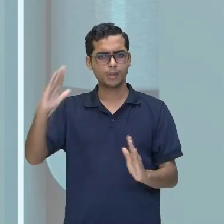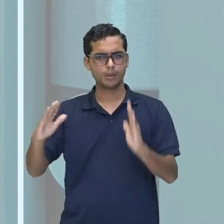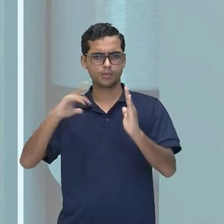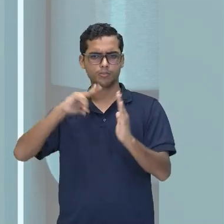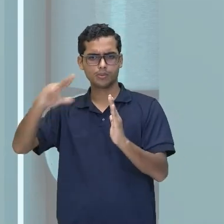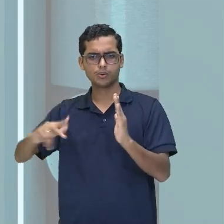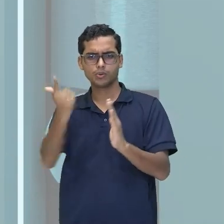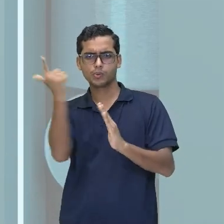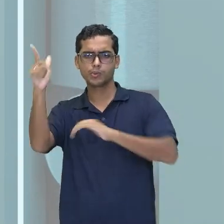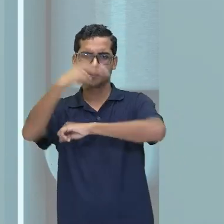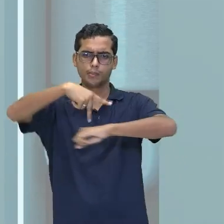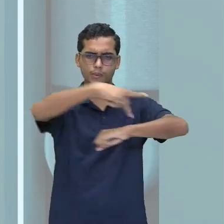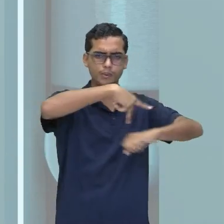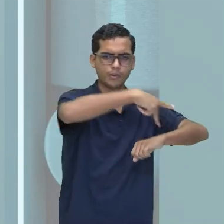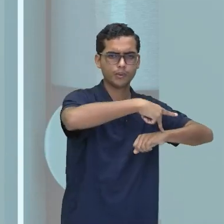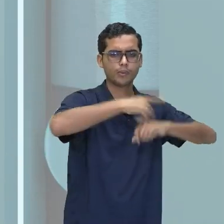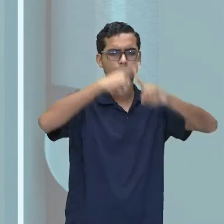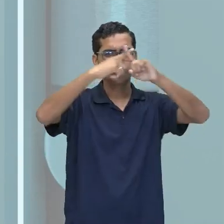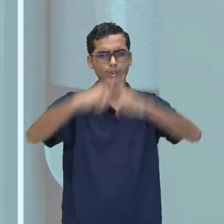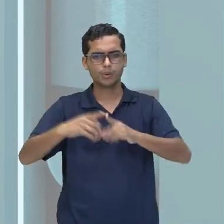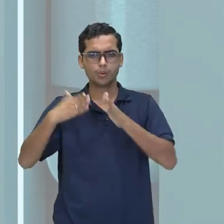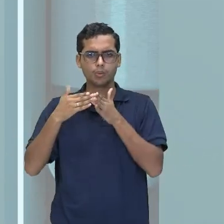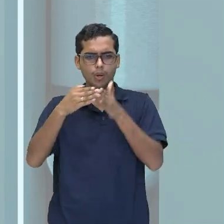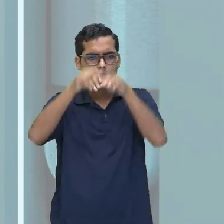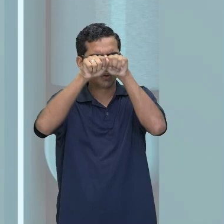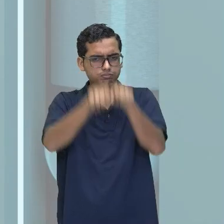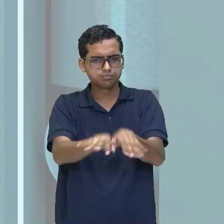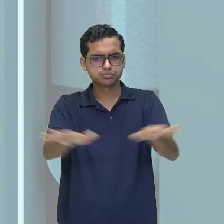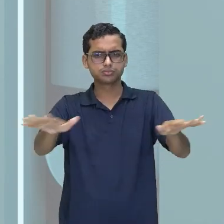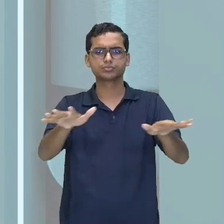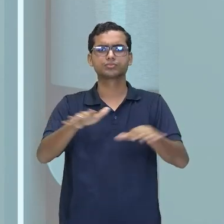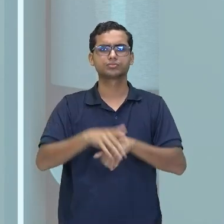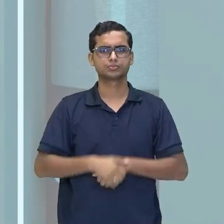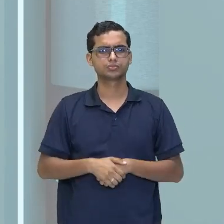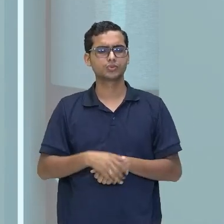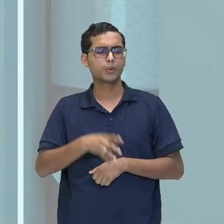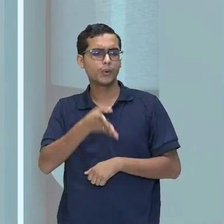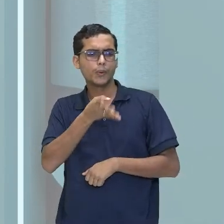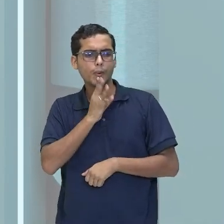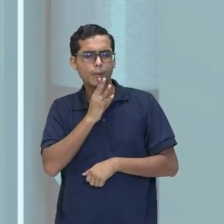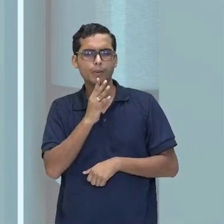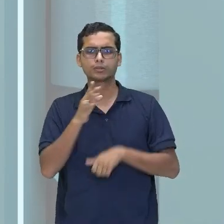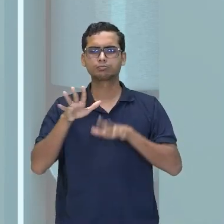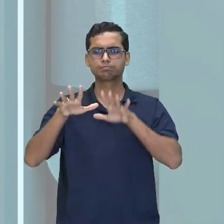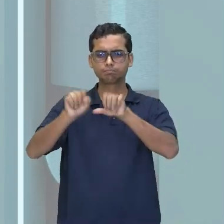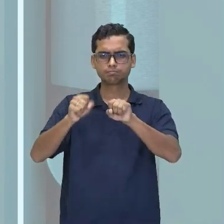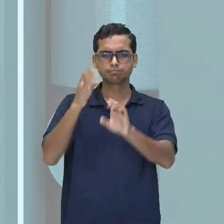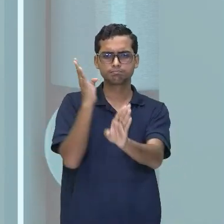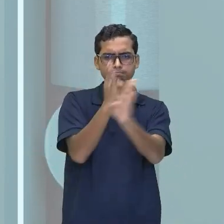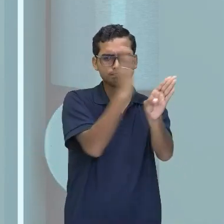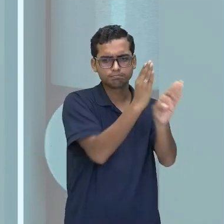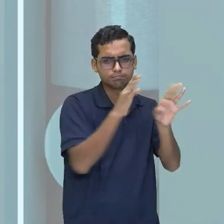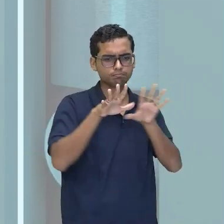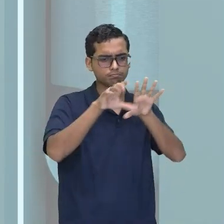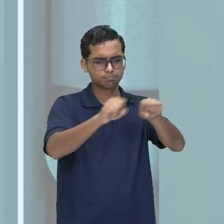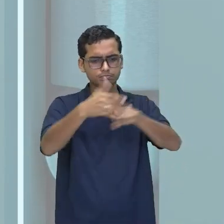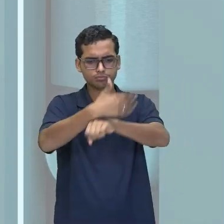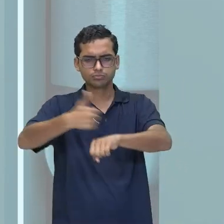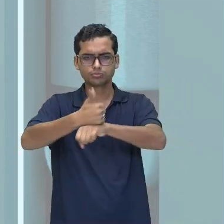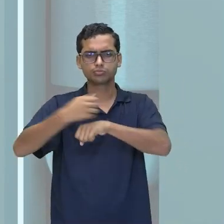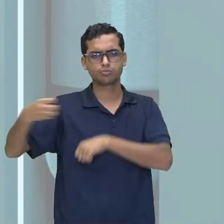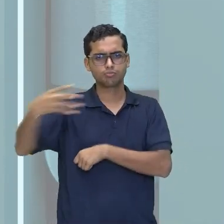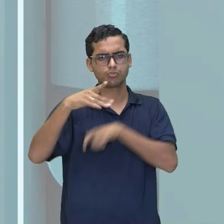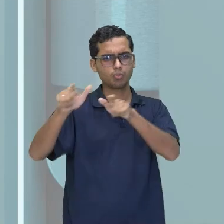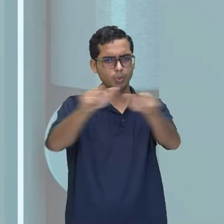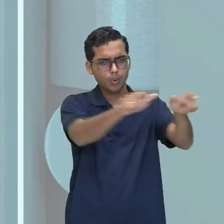outros países estavam saindo, buscando conhecer novas terras, descobertas de novas terras.